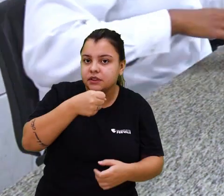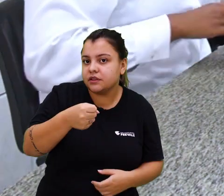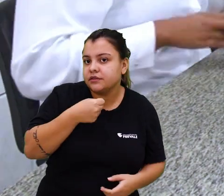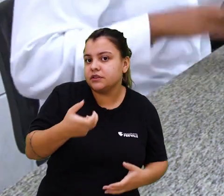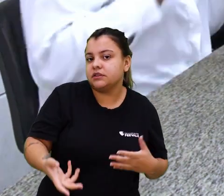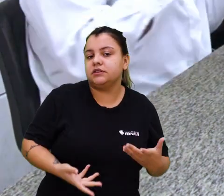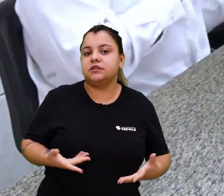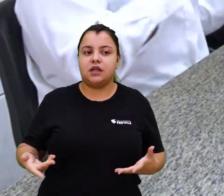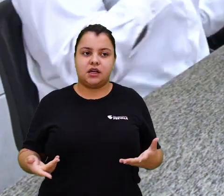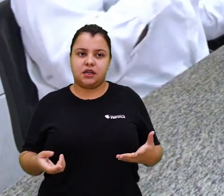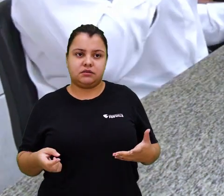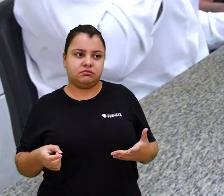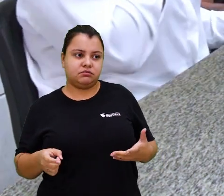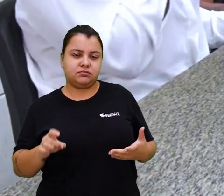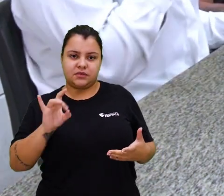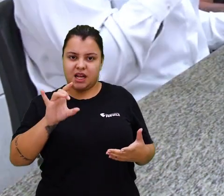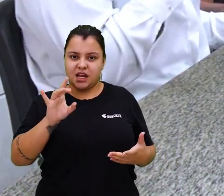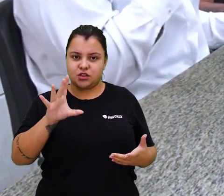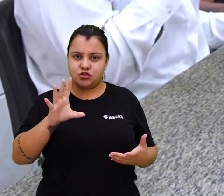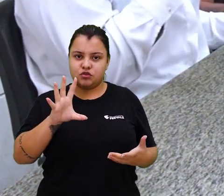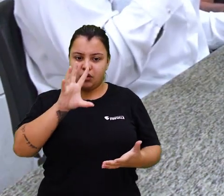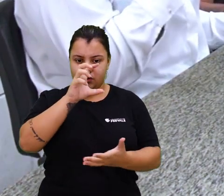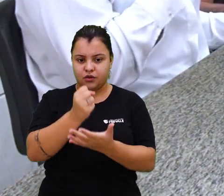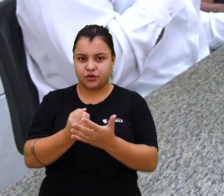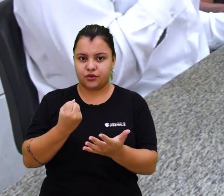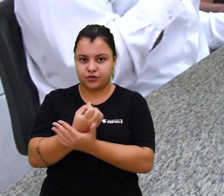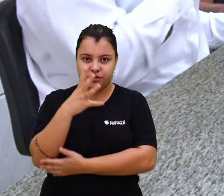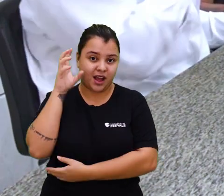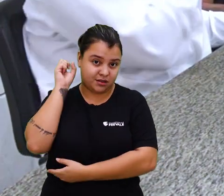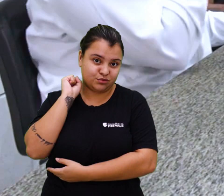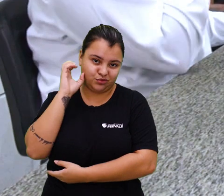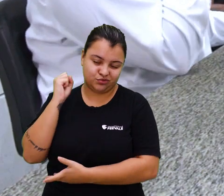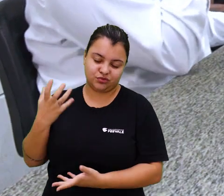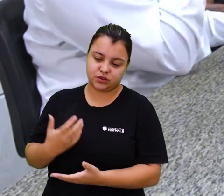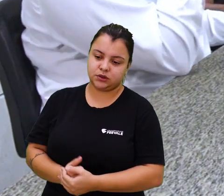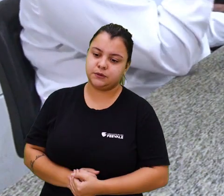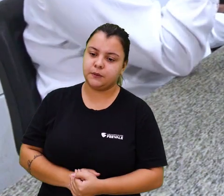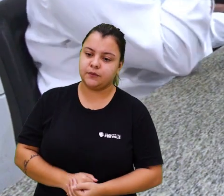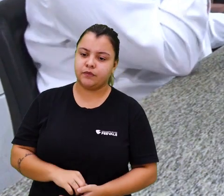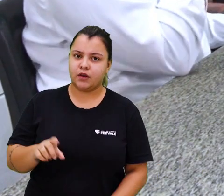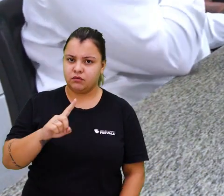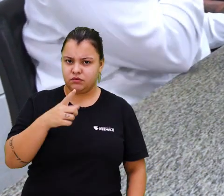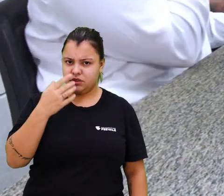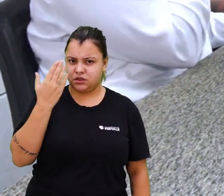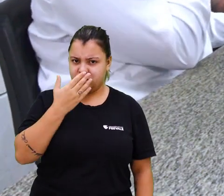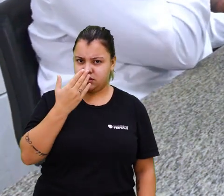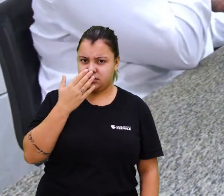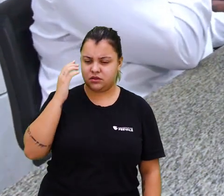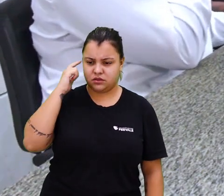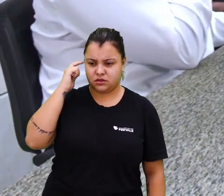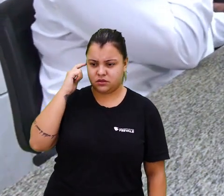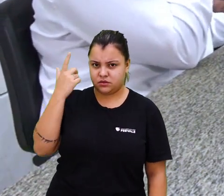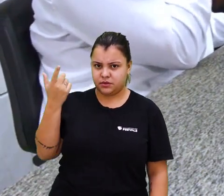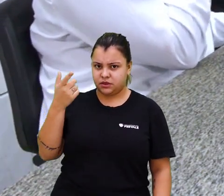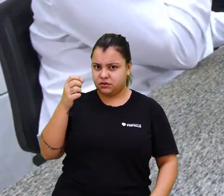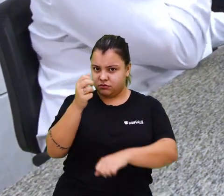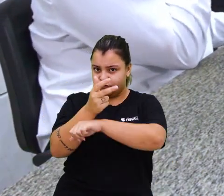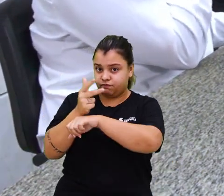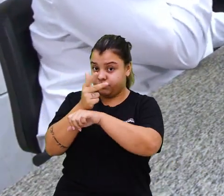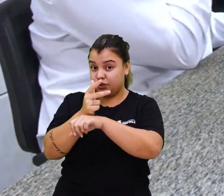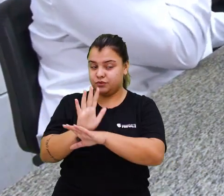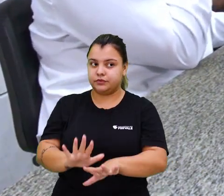é é é só áudio né Isso só áudio você não pensa é por enquanto por